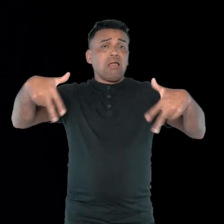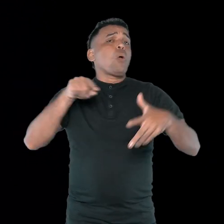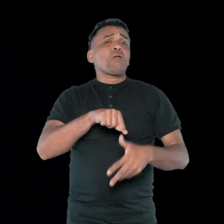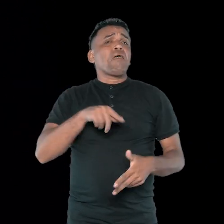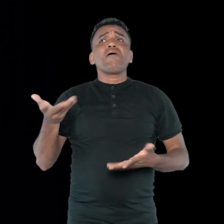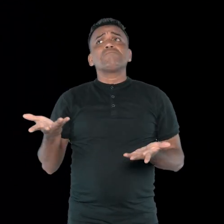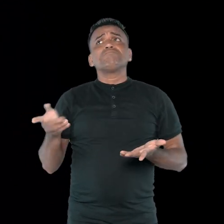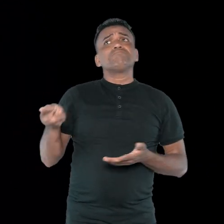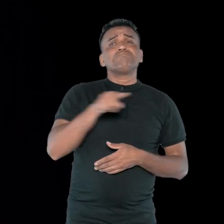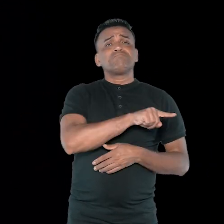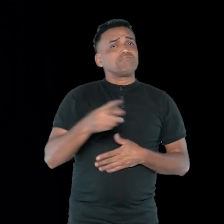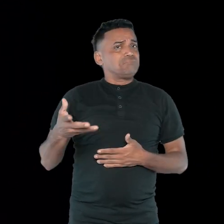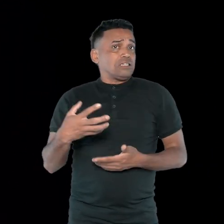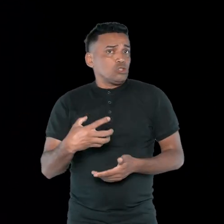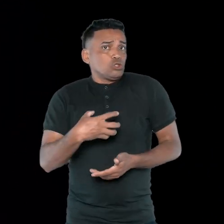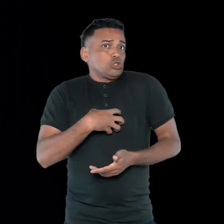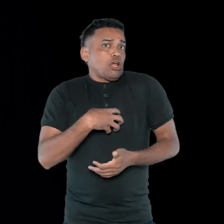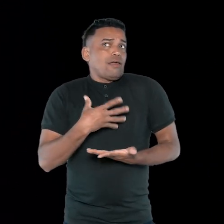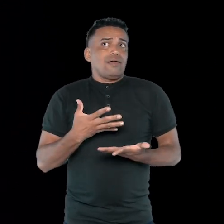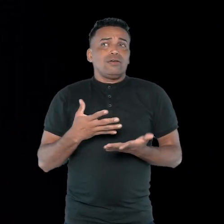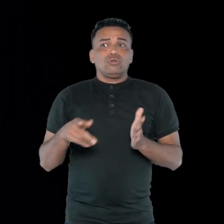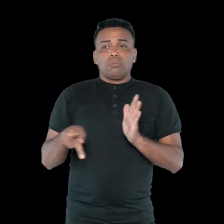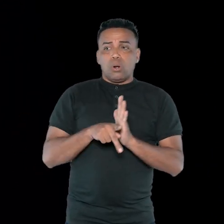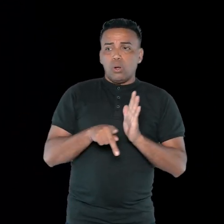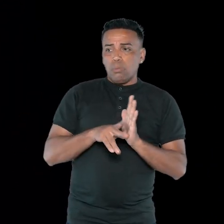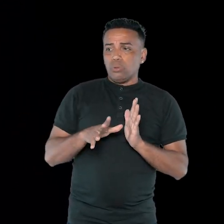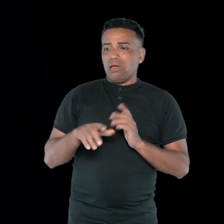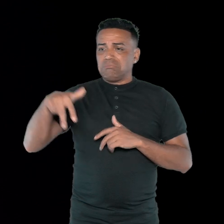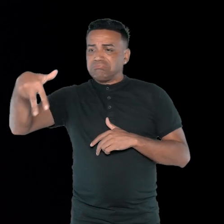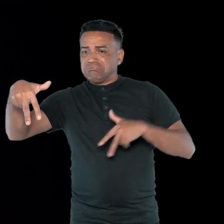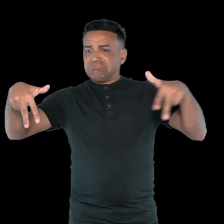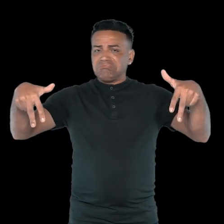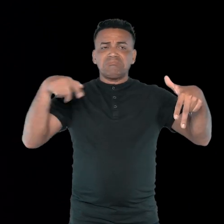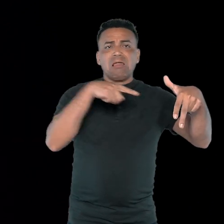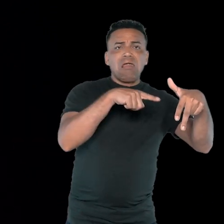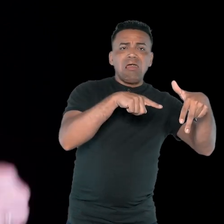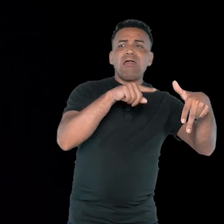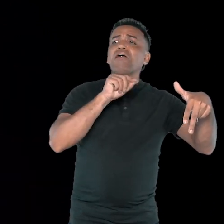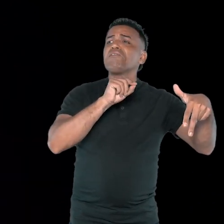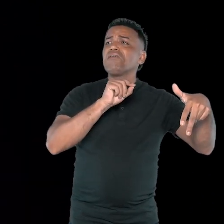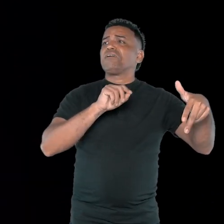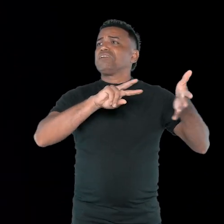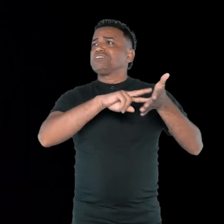né, sem, de alguma forma, ficar sobrepujando essas posições, determinando elas de